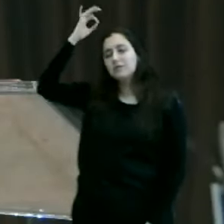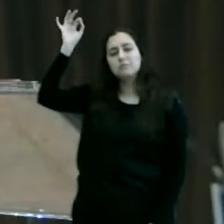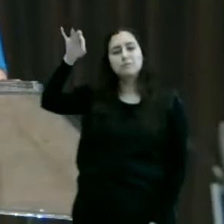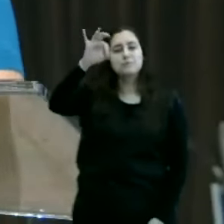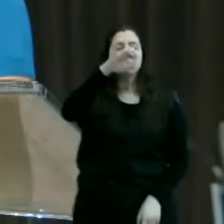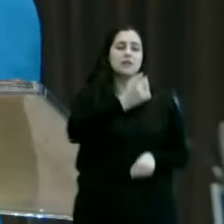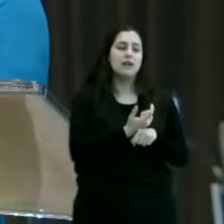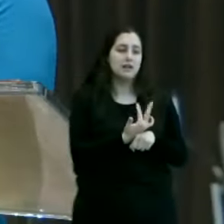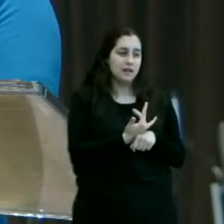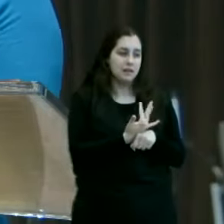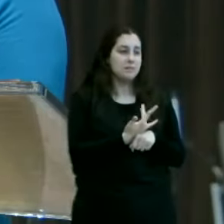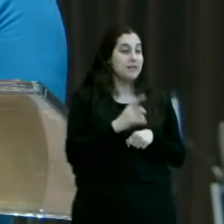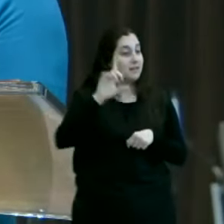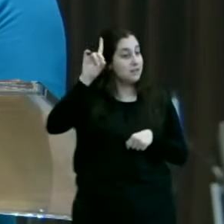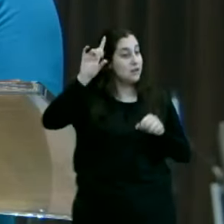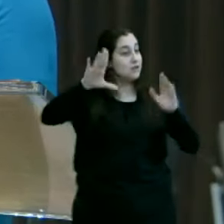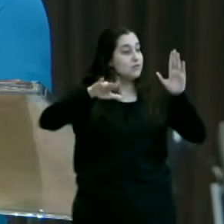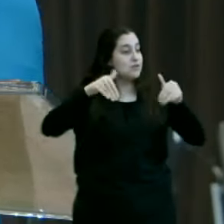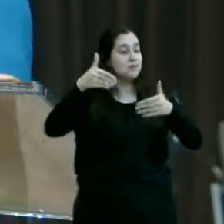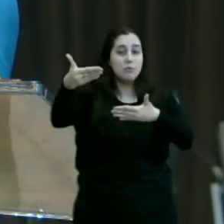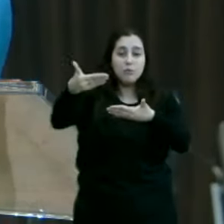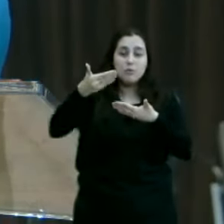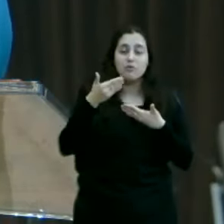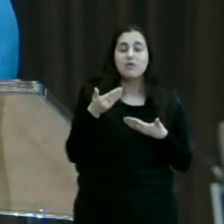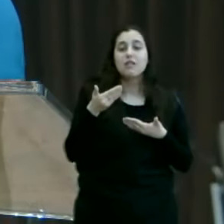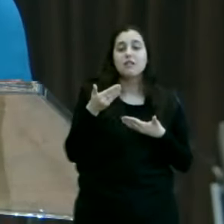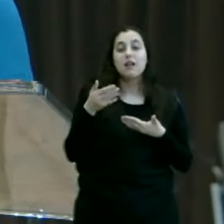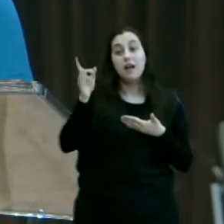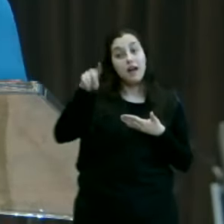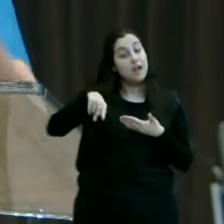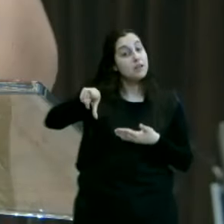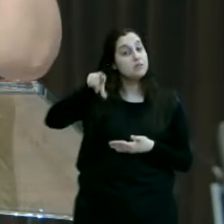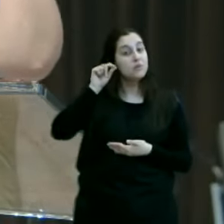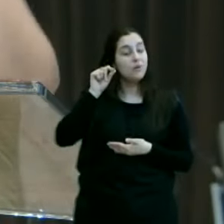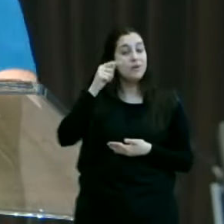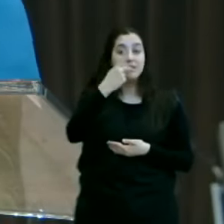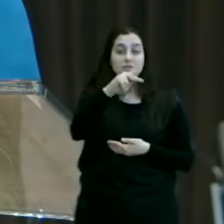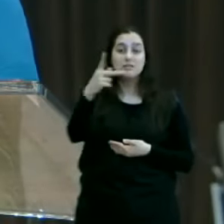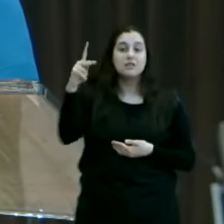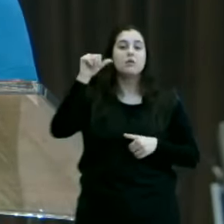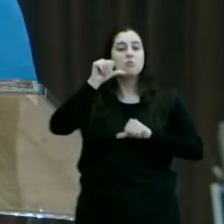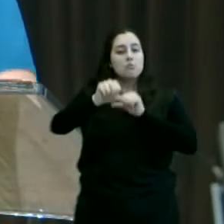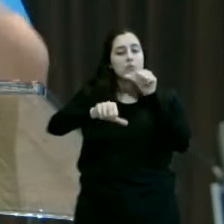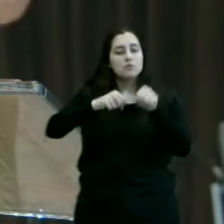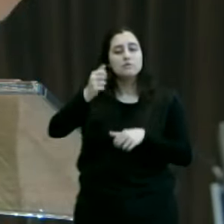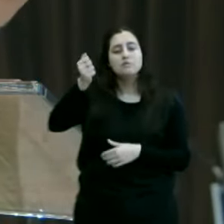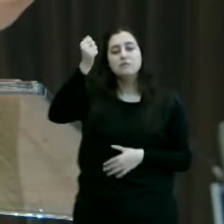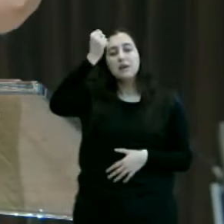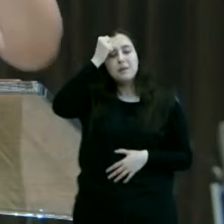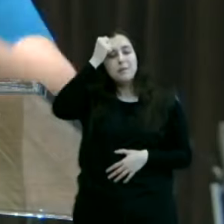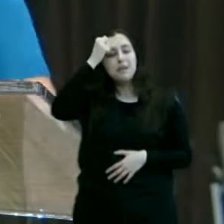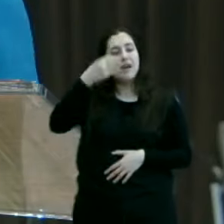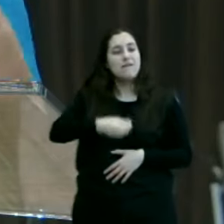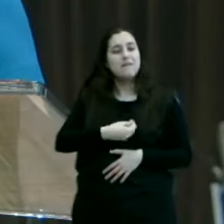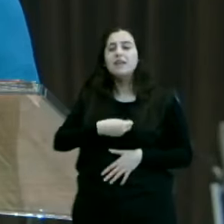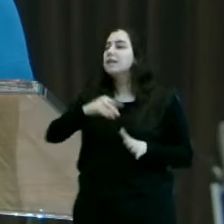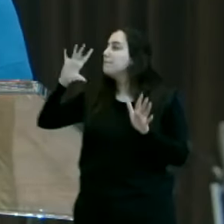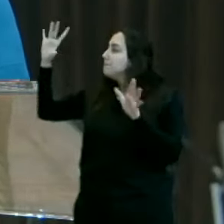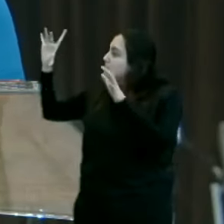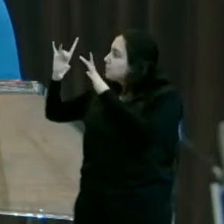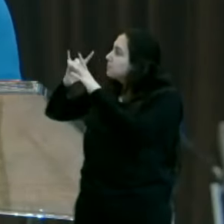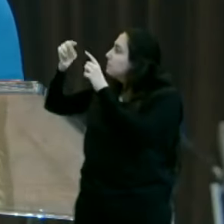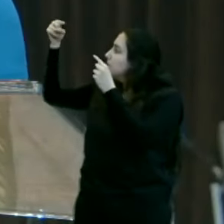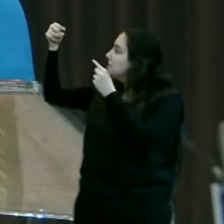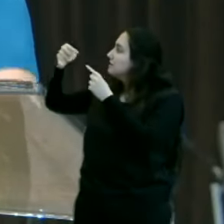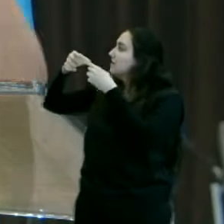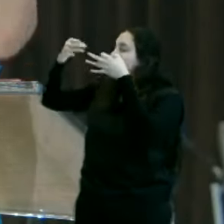manhã. Ele nos convida. Tem a ver com uma decisão de mudança, de arrependimento, de alinhar o teu coração